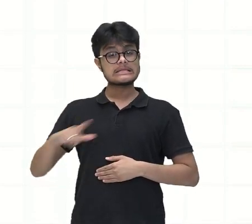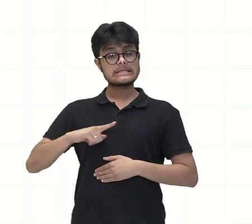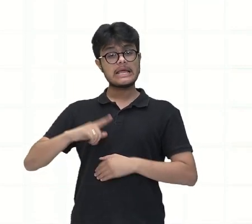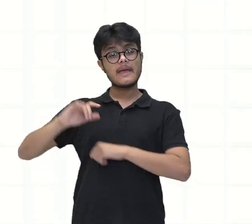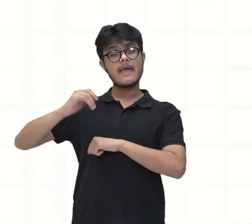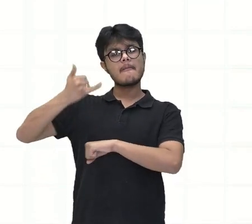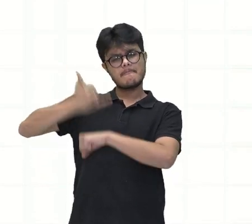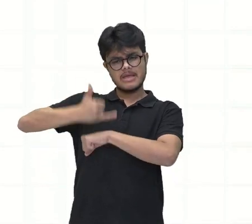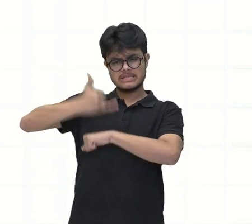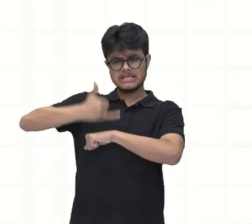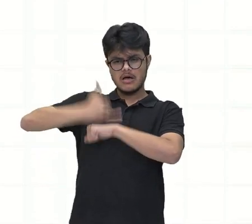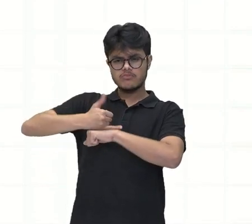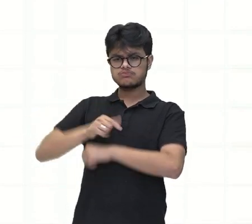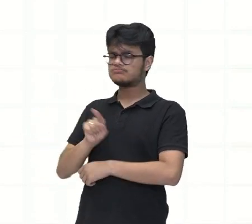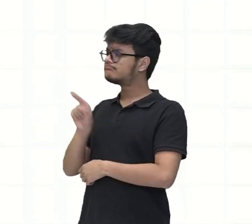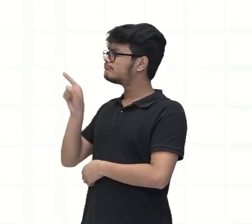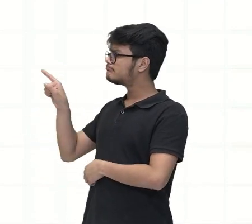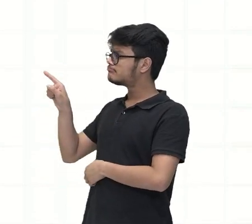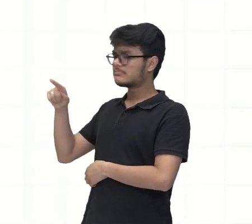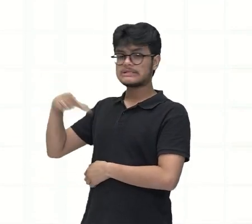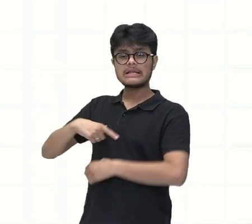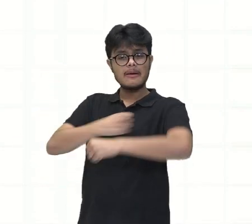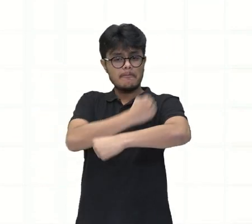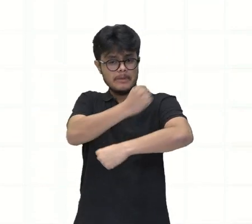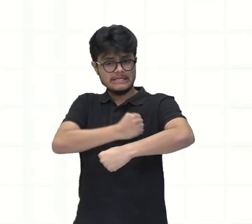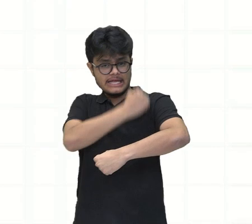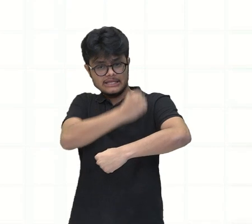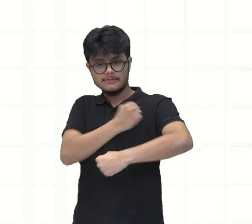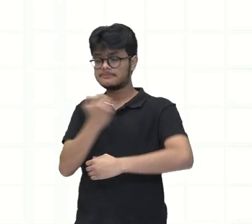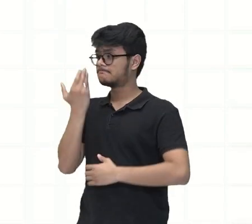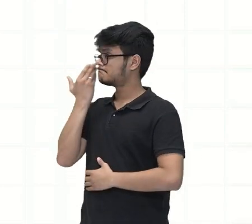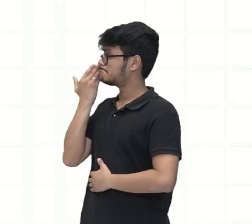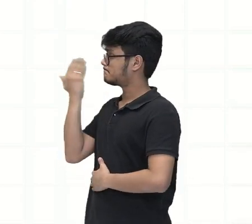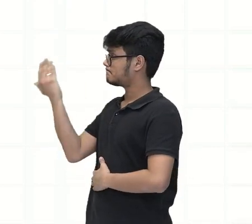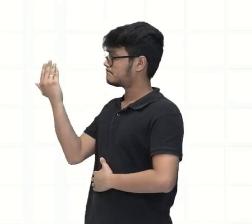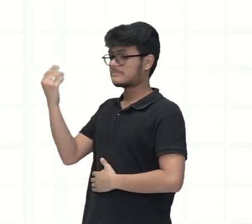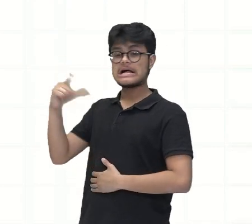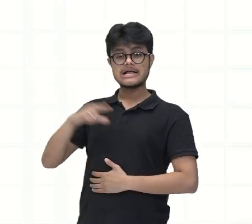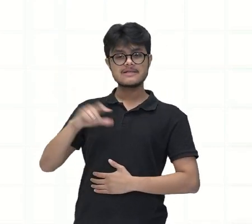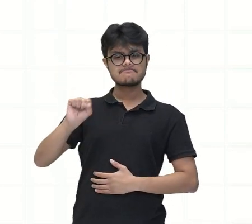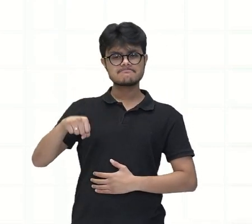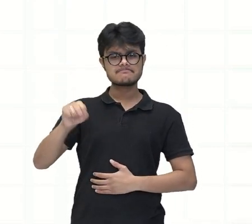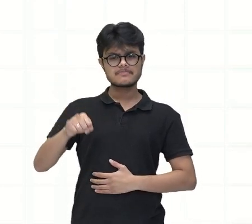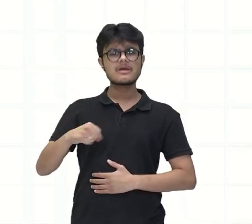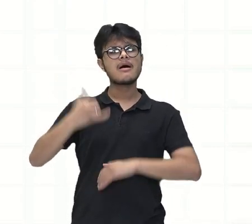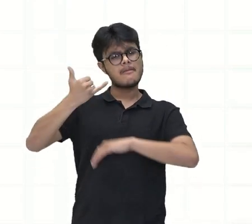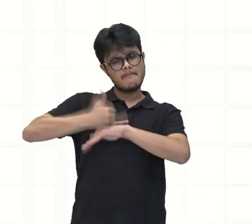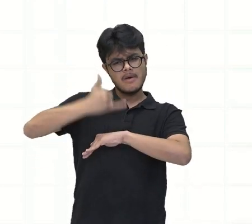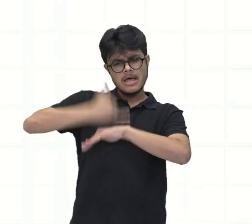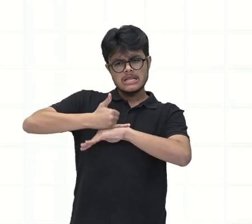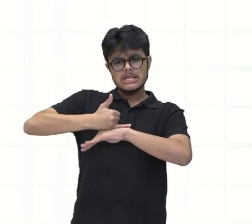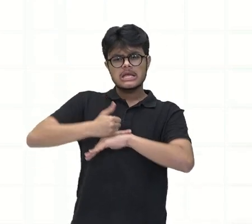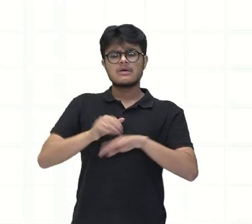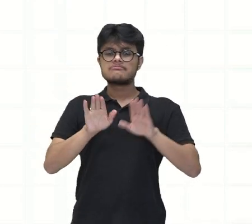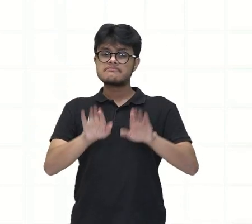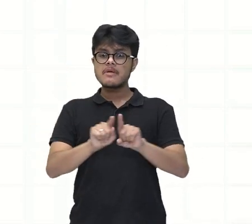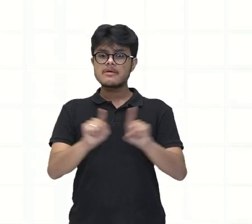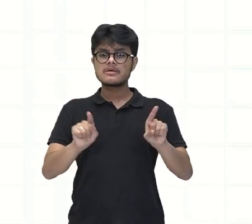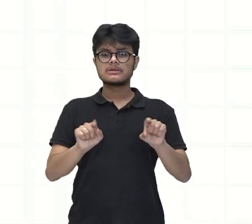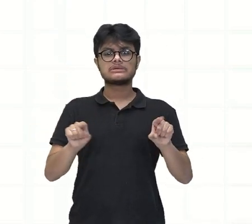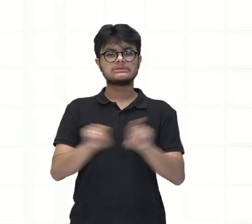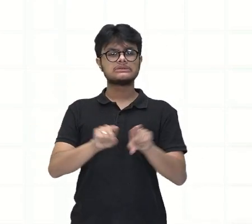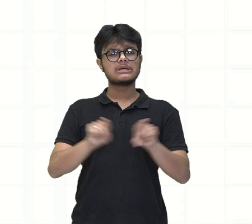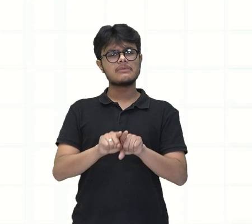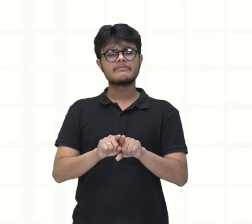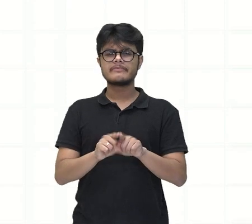que está na composição da panela, né? Uma panela inox, por exemplo, mas o mesmo numa panela